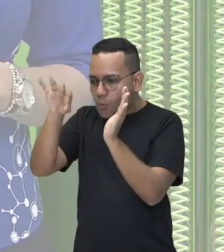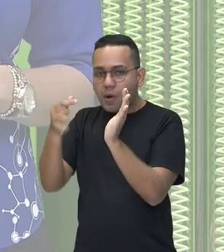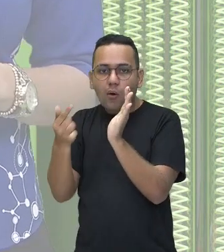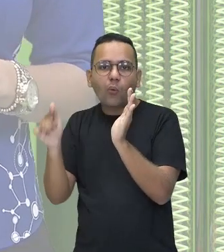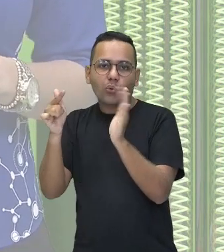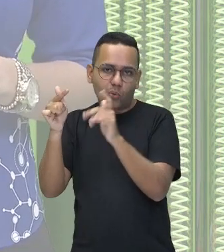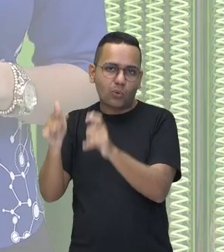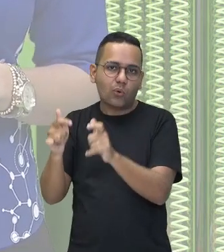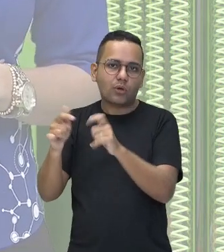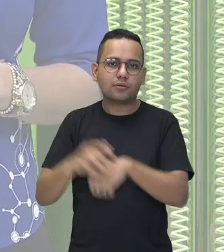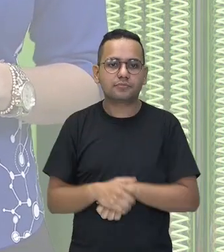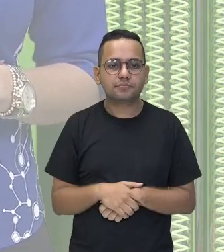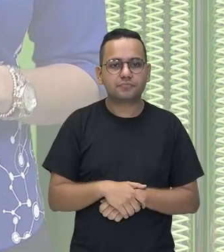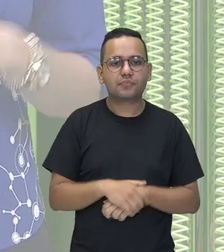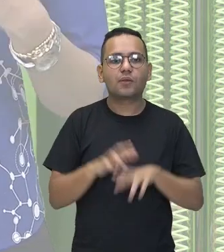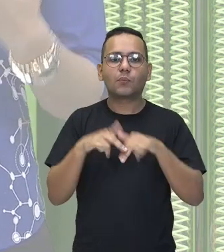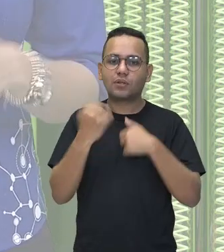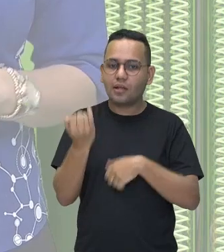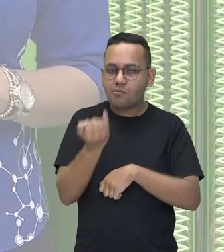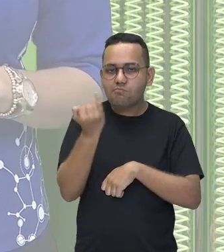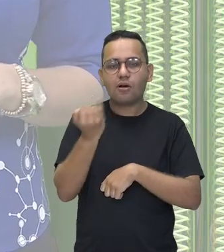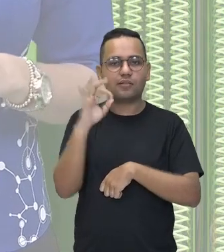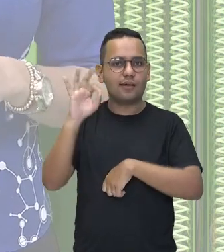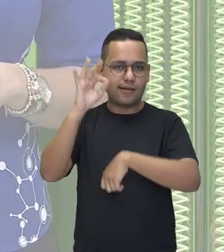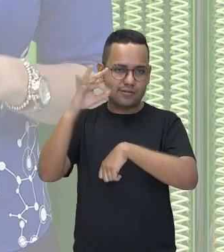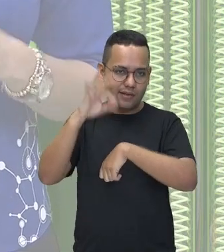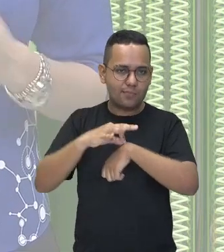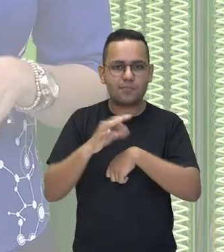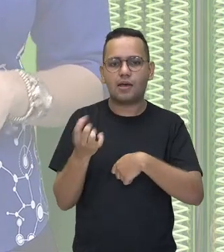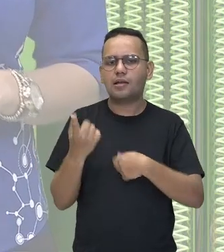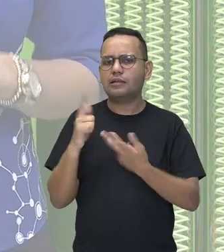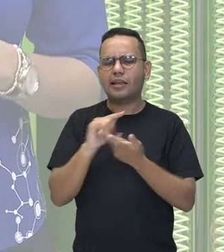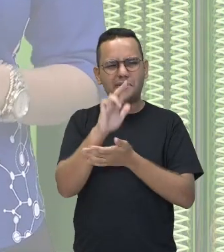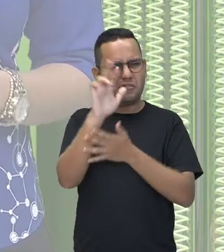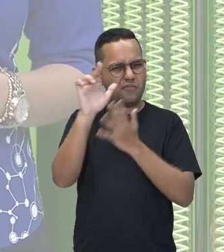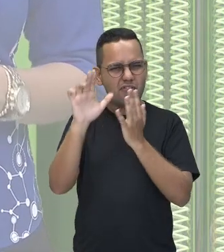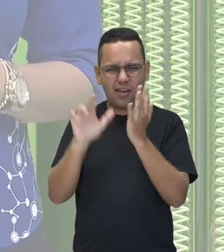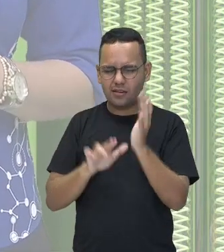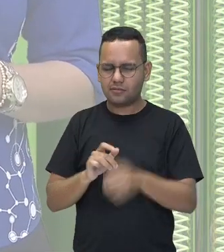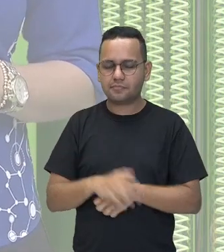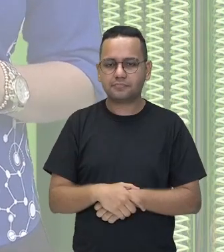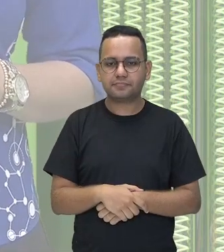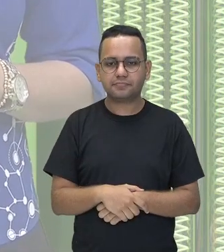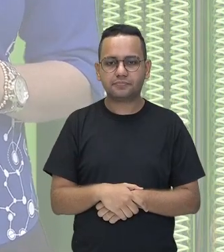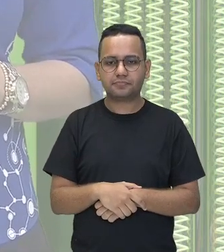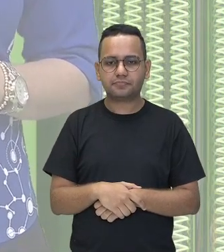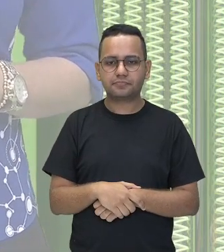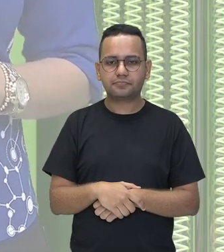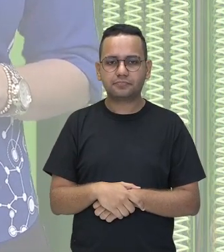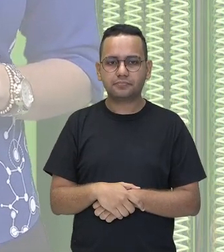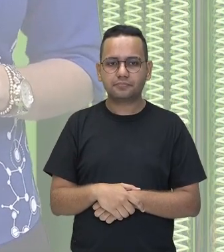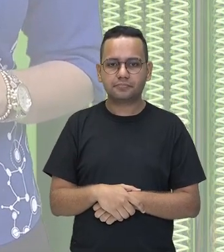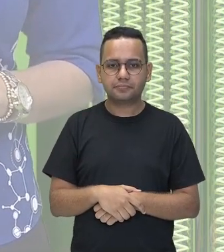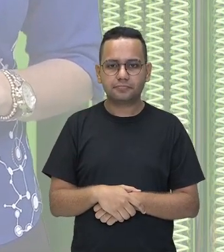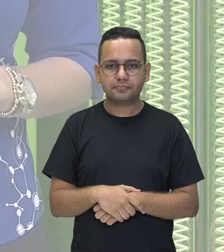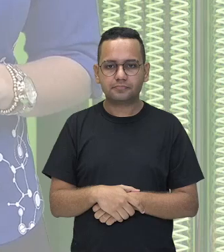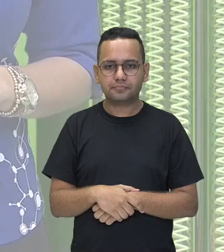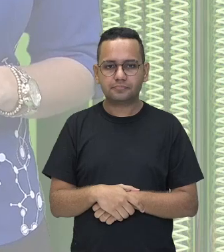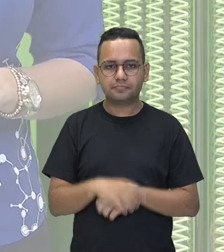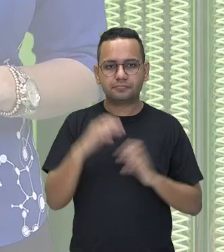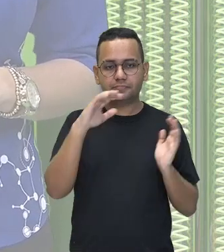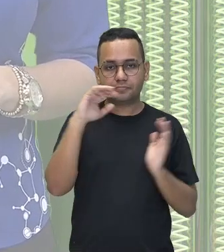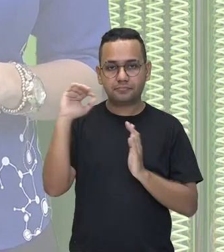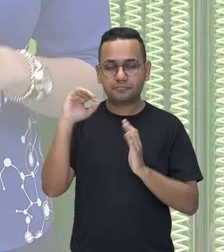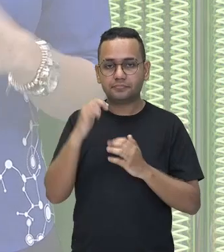bastante importante as abelhas, mas também tem moscas, besouros, borboletas e vespas que atuam. Vimos também